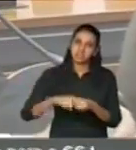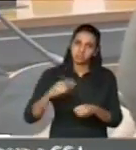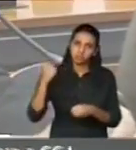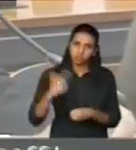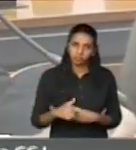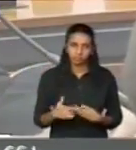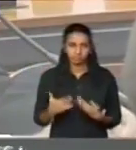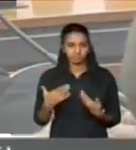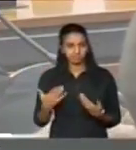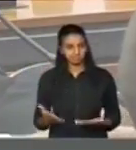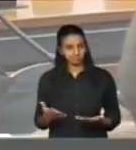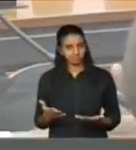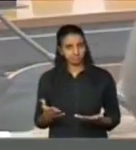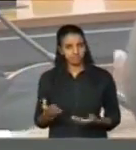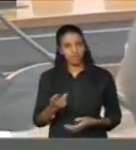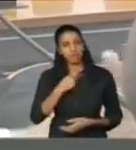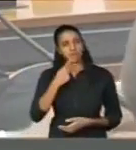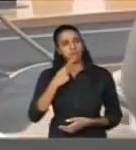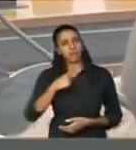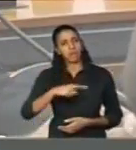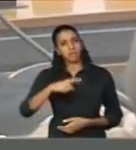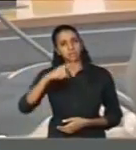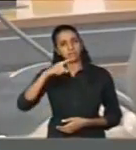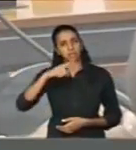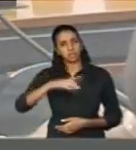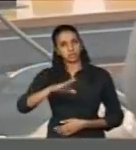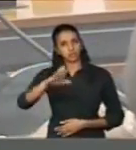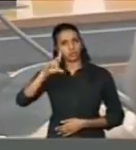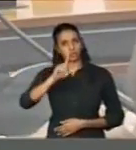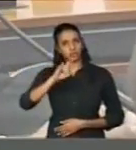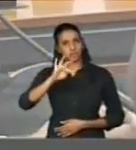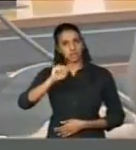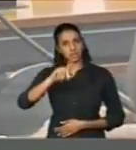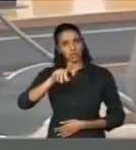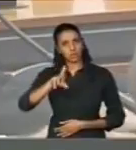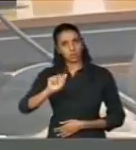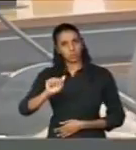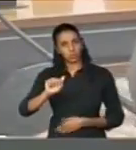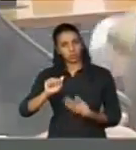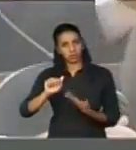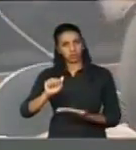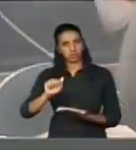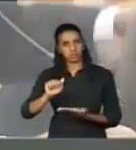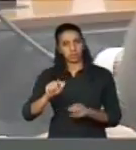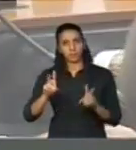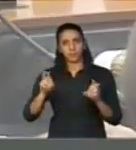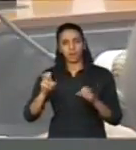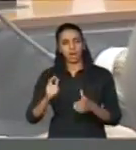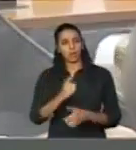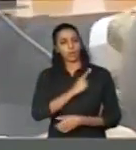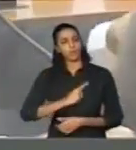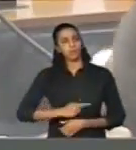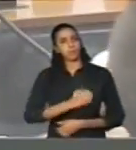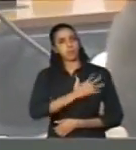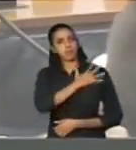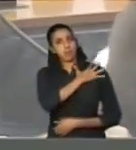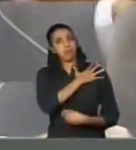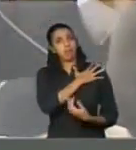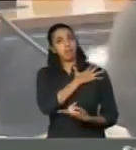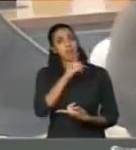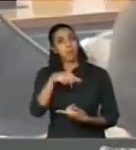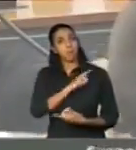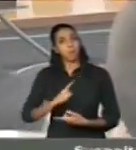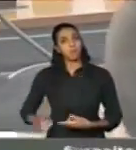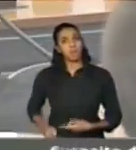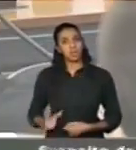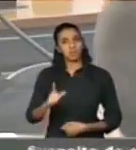fala em ditadura, porque eu olho muito a expressão governo militar, que foi o governo que manteve a ordem, e